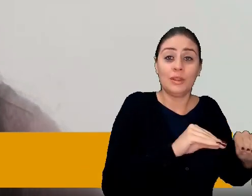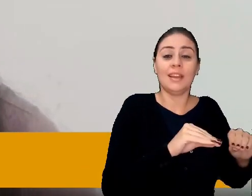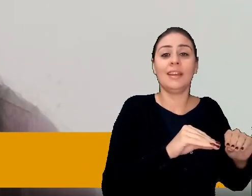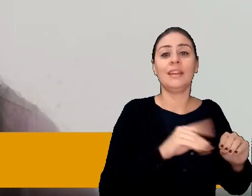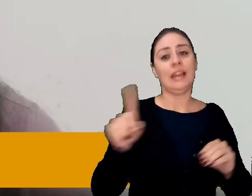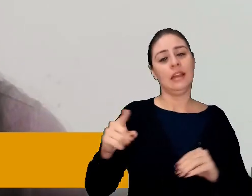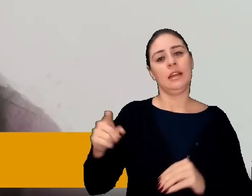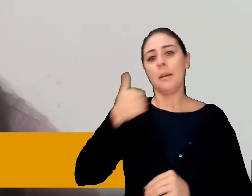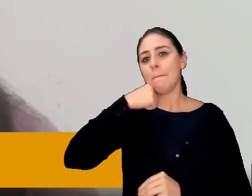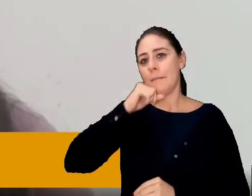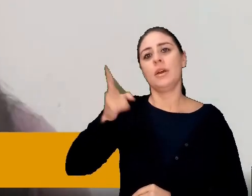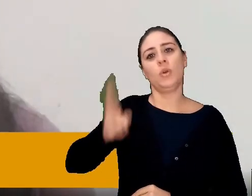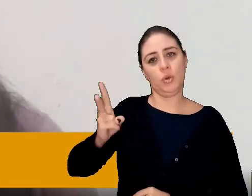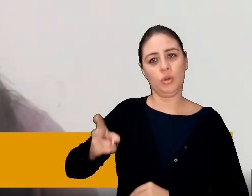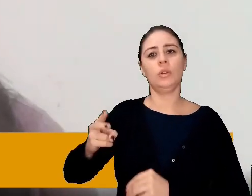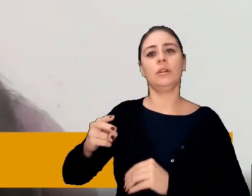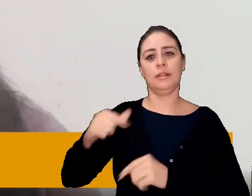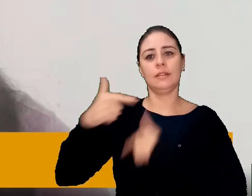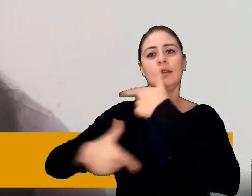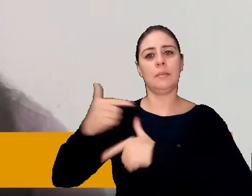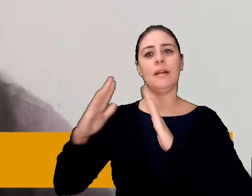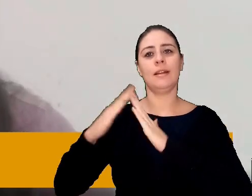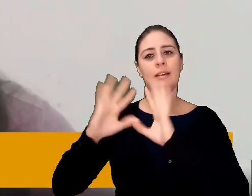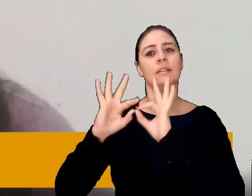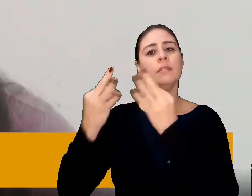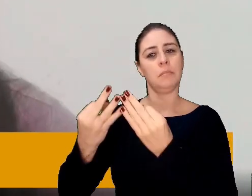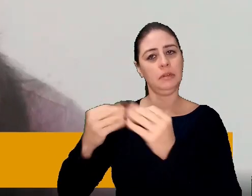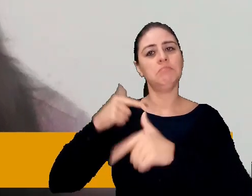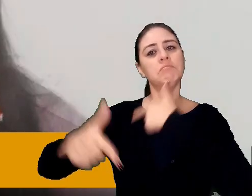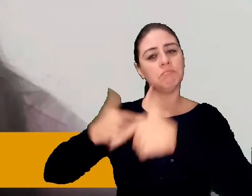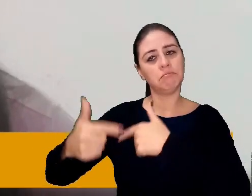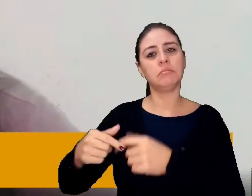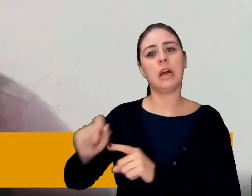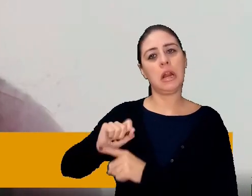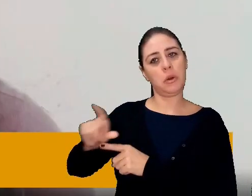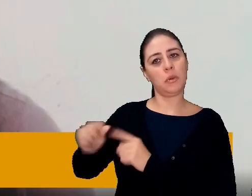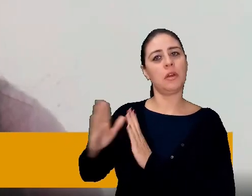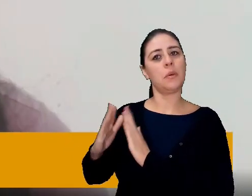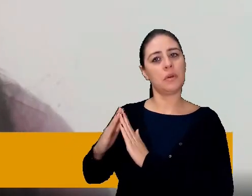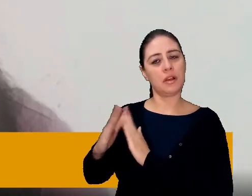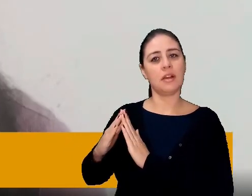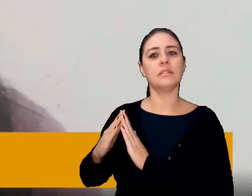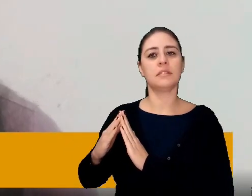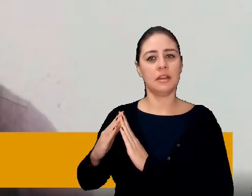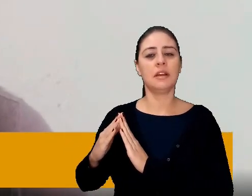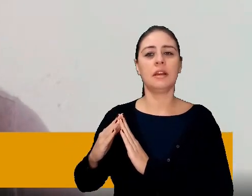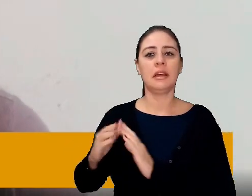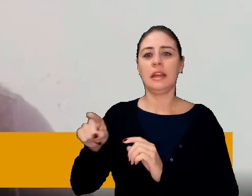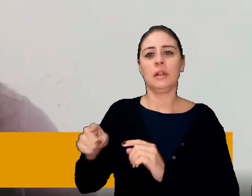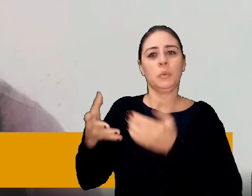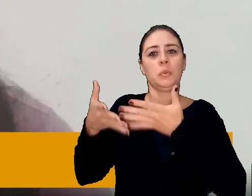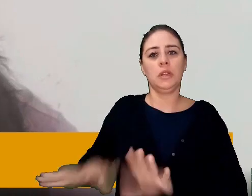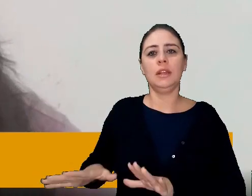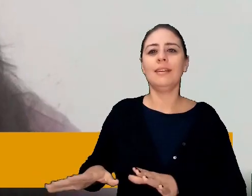família e morava de aluguel, ela resistiu até o último para ir voltar a morar, porque ela falou assim, quando eu saí de Mangueirinha, eu